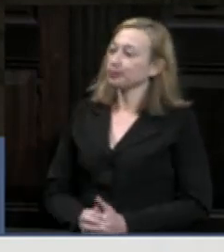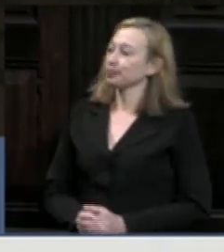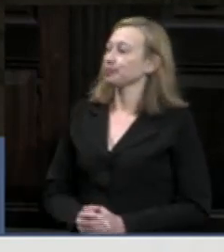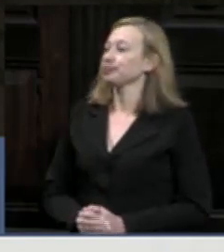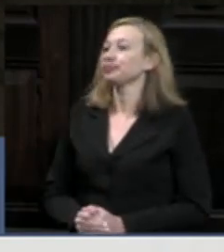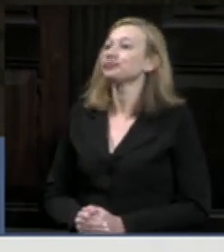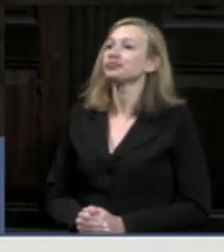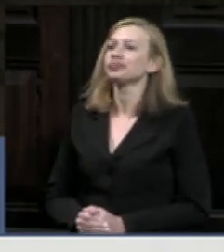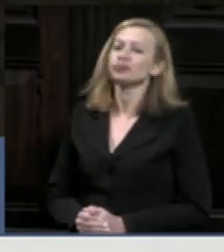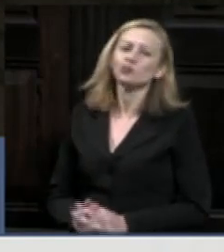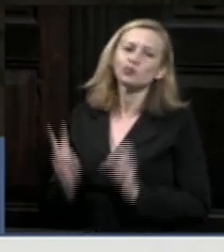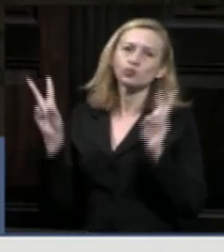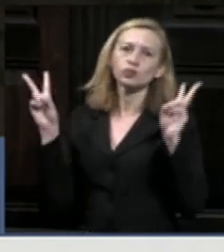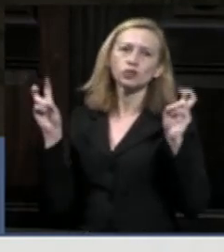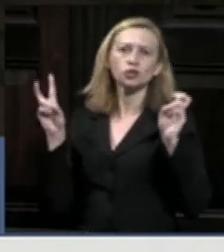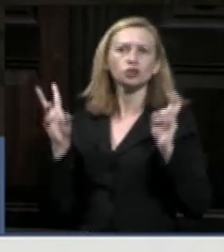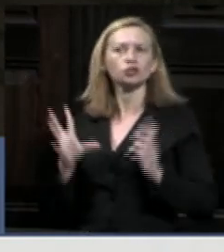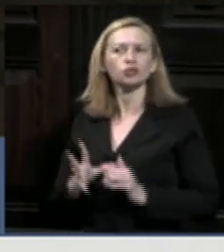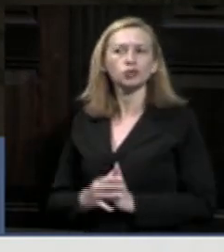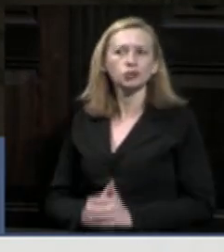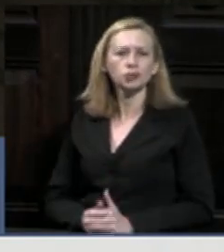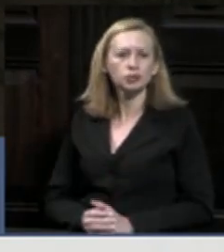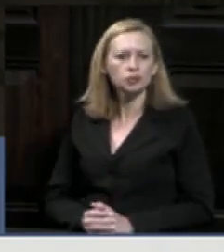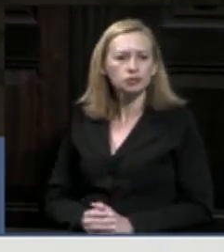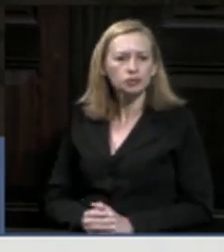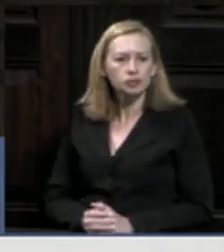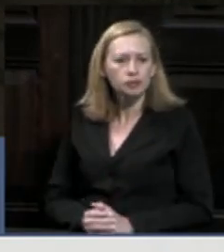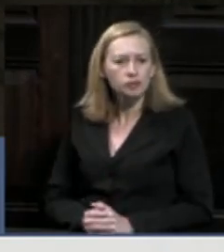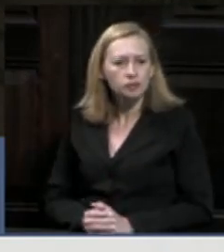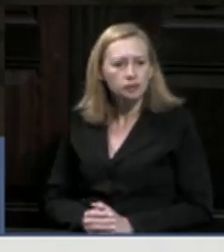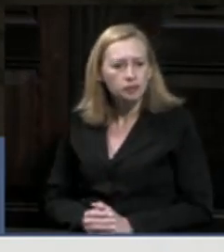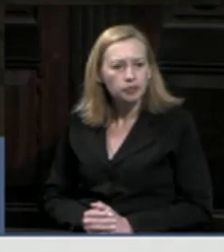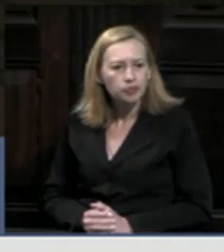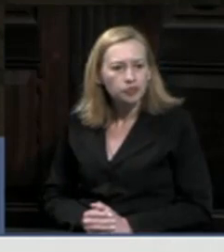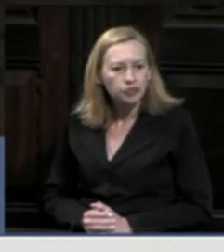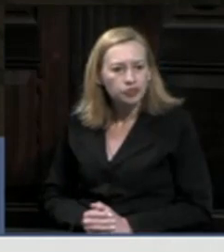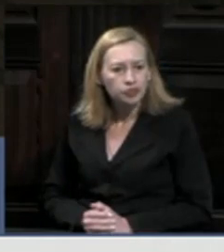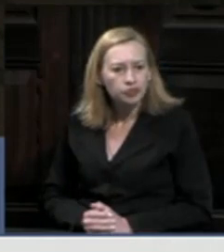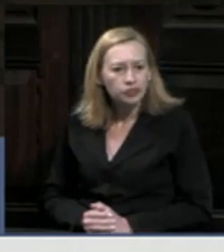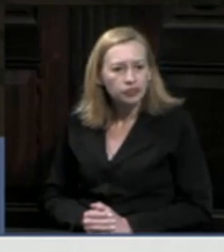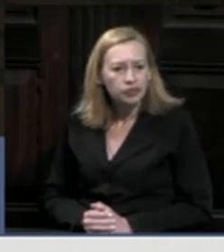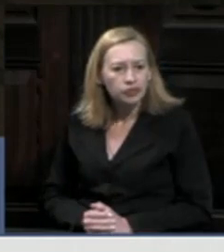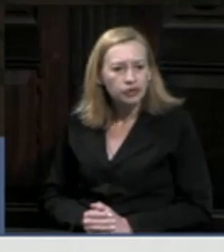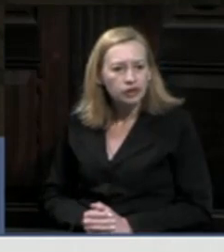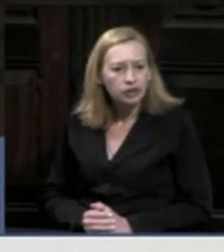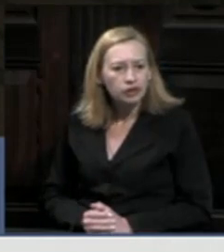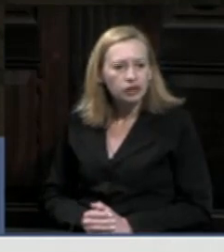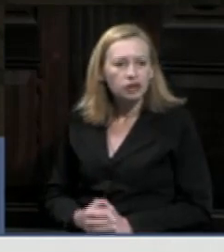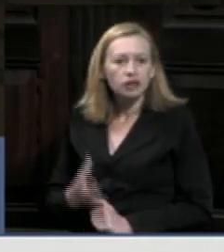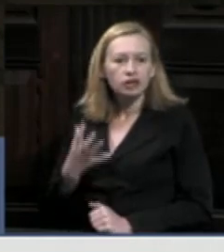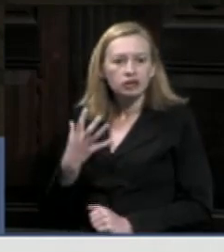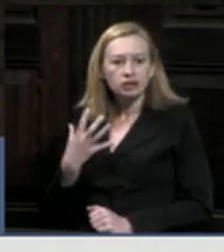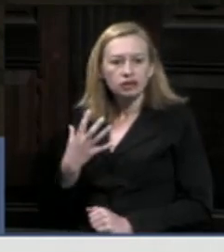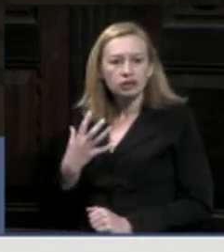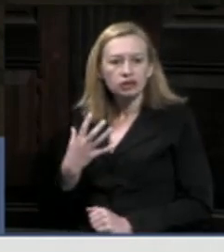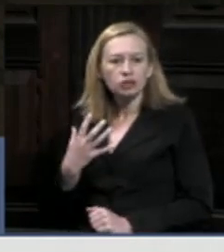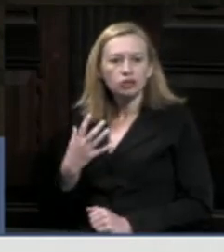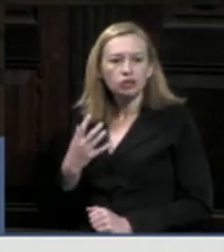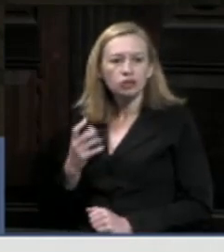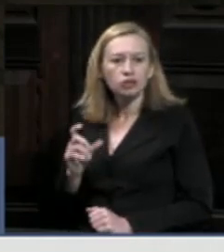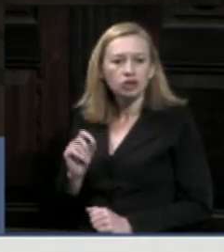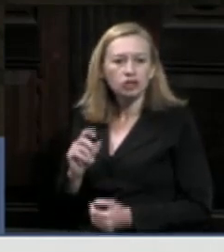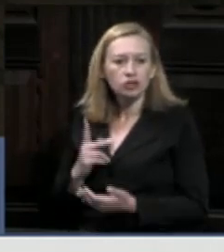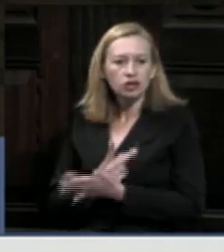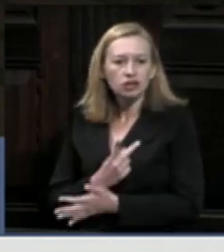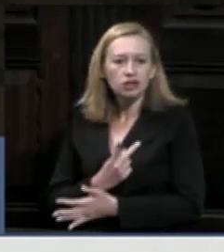sobre o quanto é inaceitável o que aconteceu com a advogada doutora valéria no